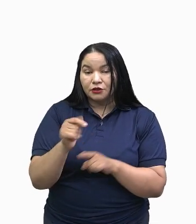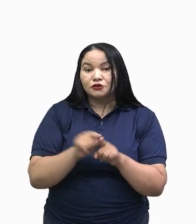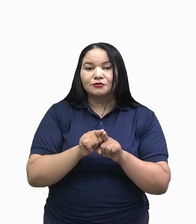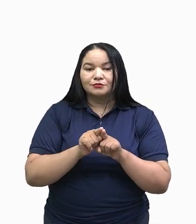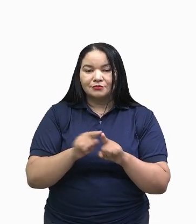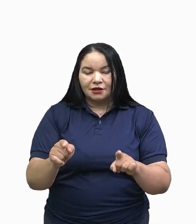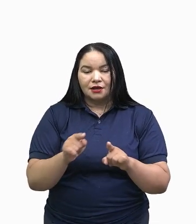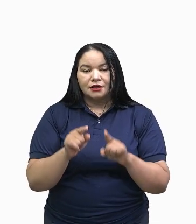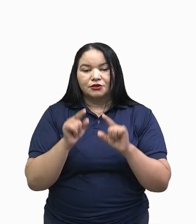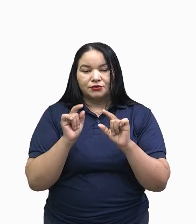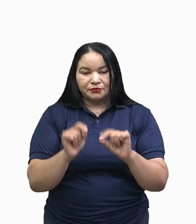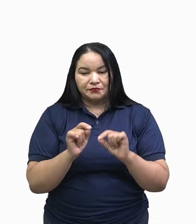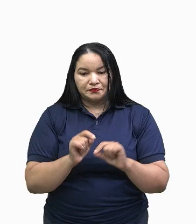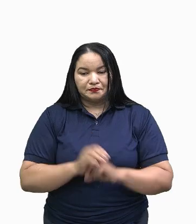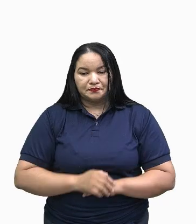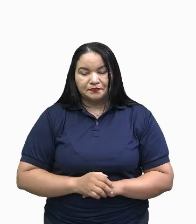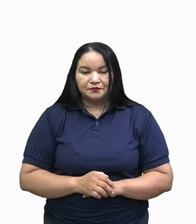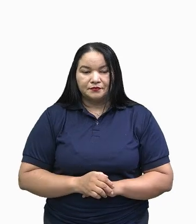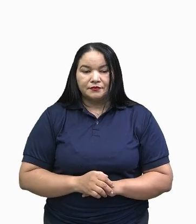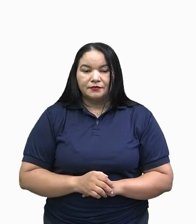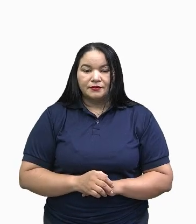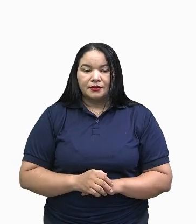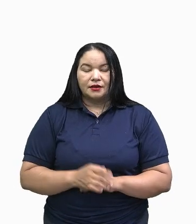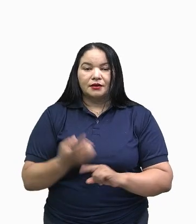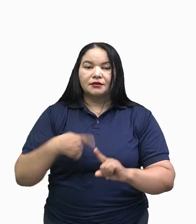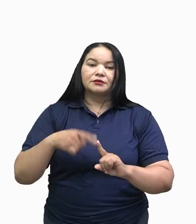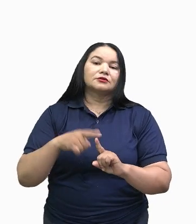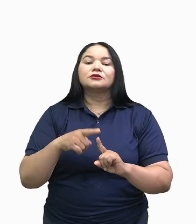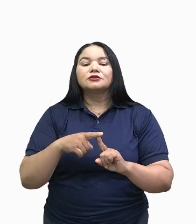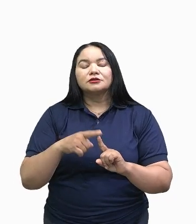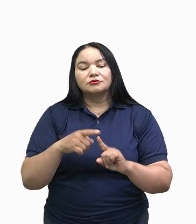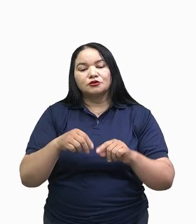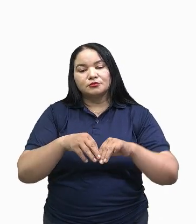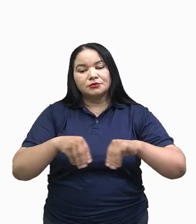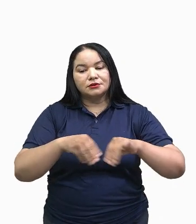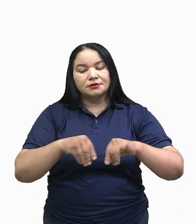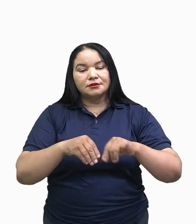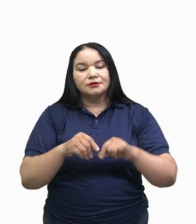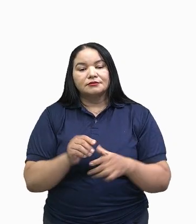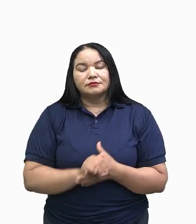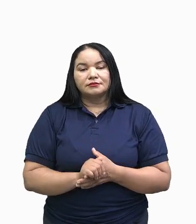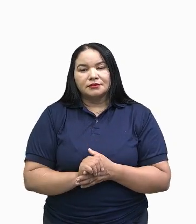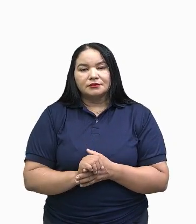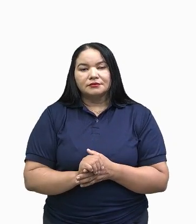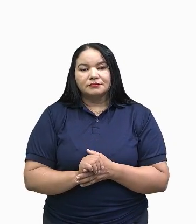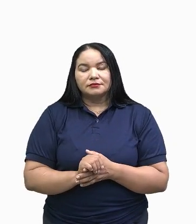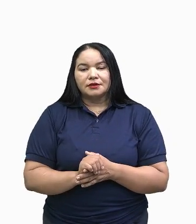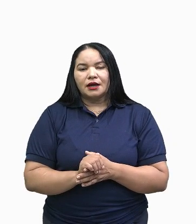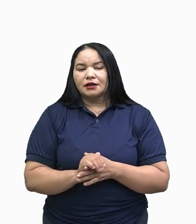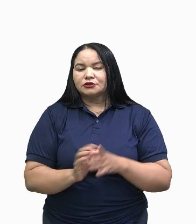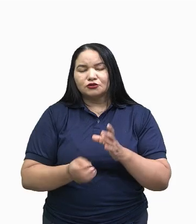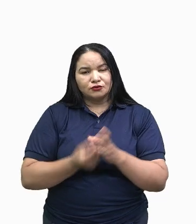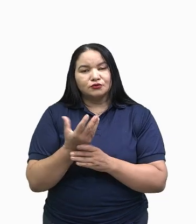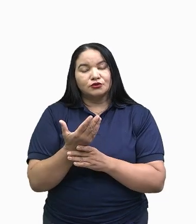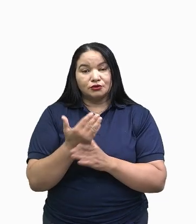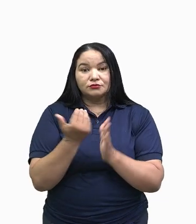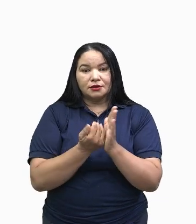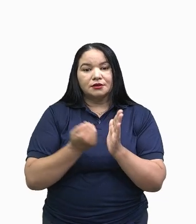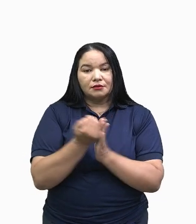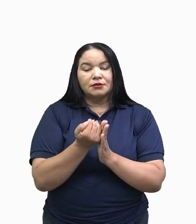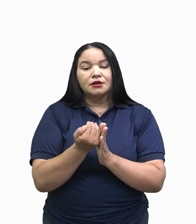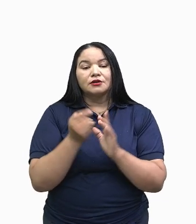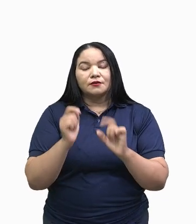a ideia, né, de que esse tipo de minerais, né, que vem surgindo cada vez mais, que são chamados aí de